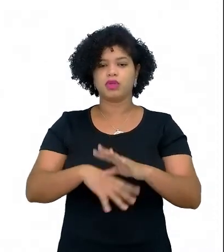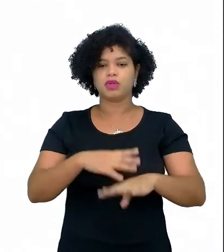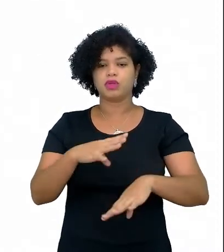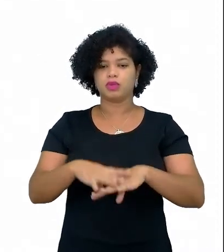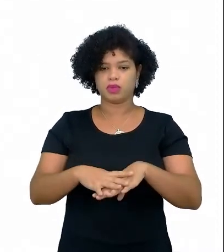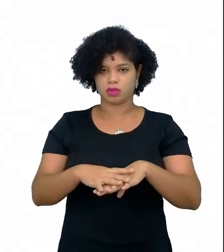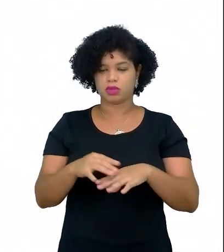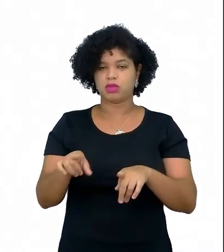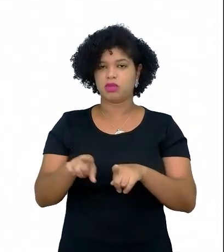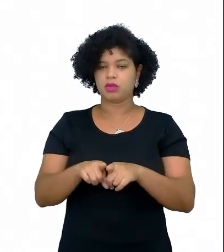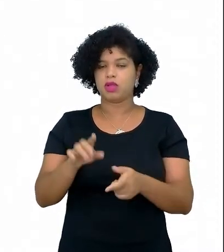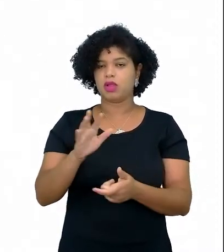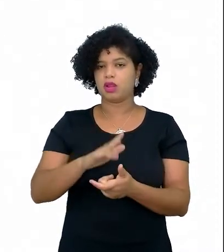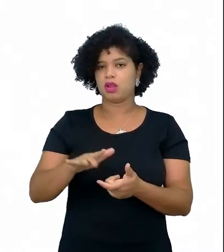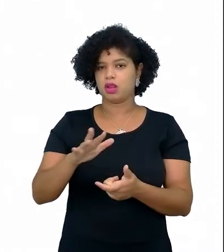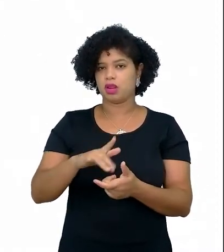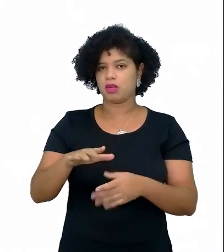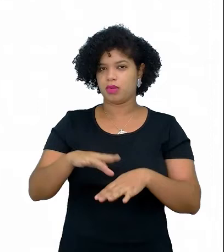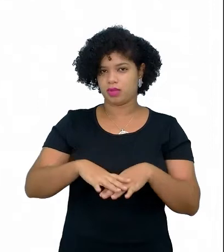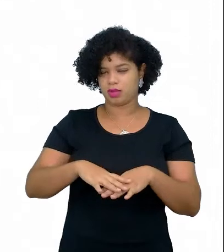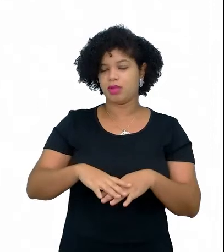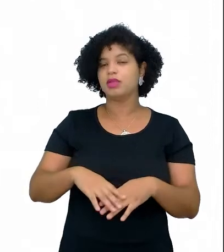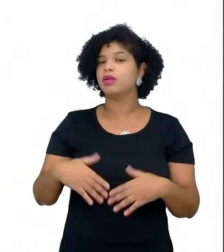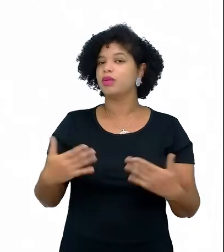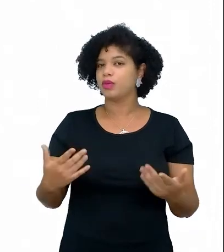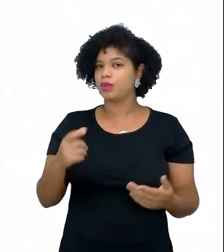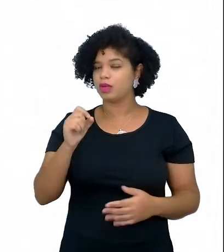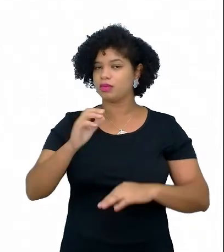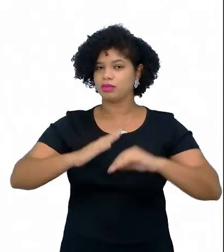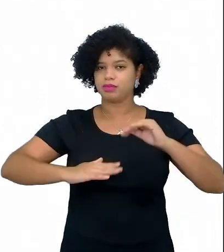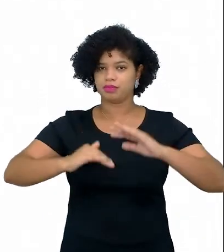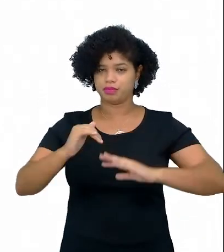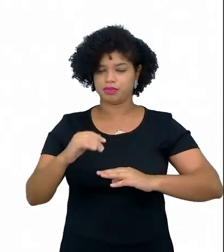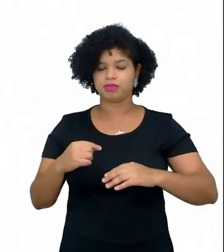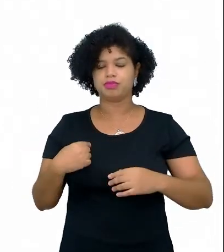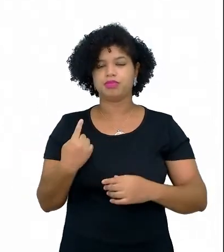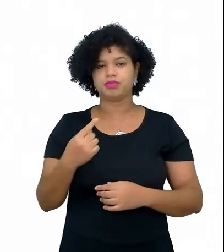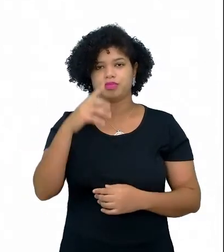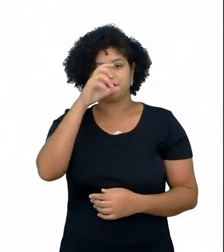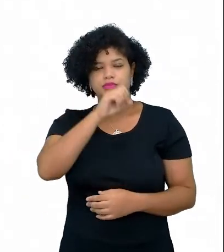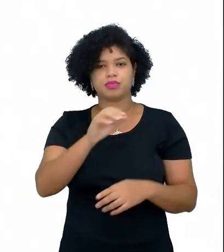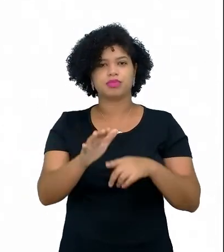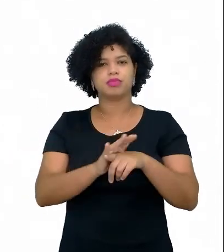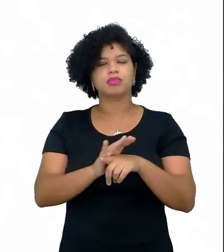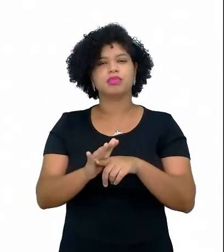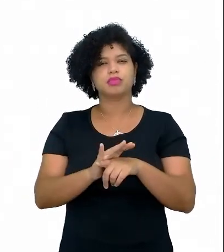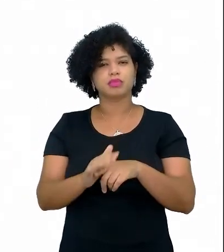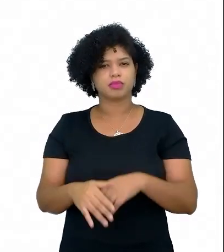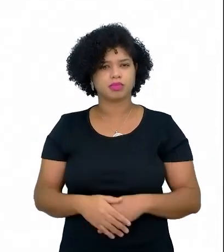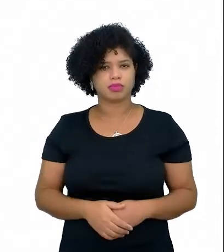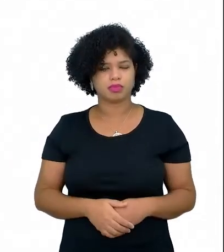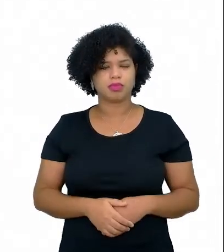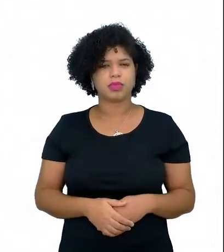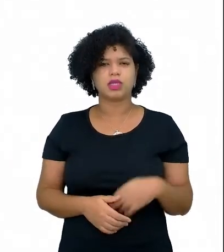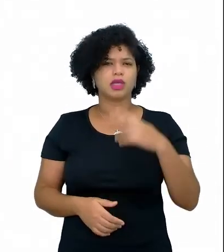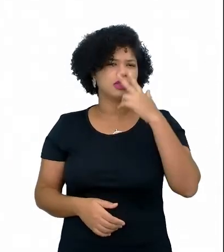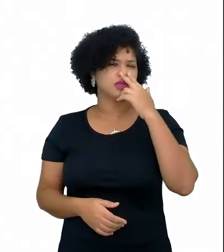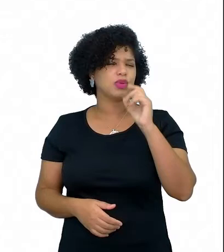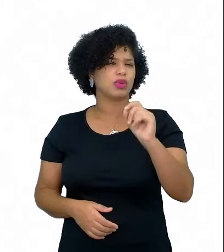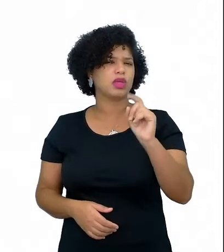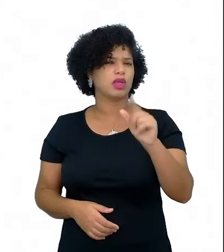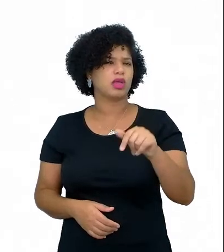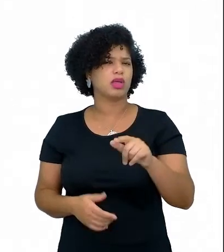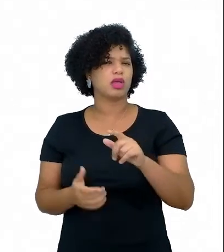gente vai pegar aquelas habilidades que têm que ser trabalhadas como investigação e vem o nosso letramento. E aí eu falo para nós, o que seria esse tal de